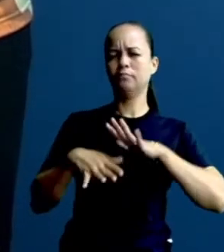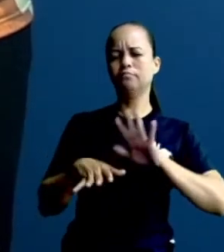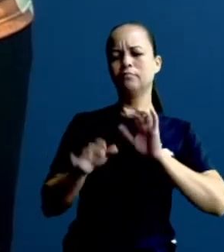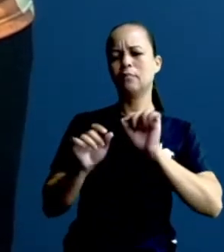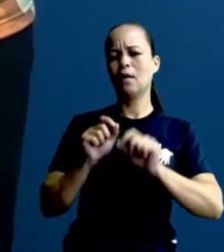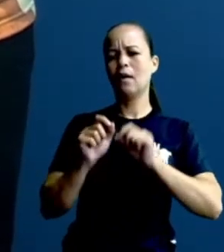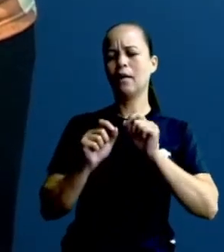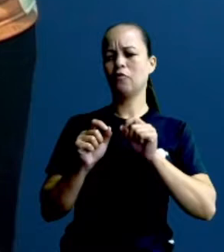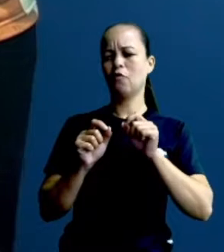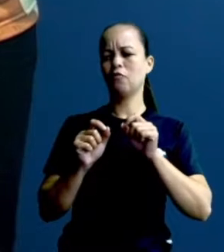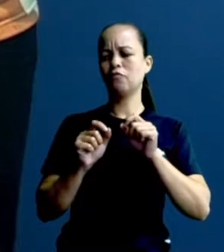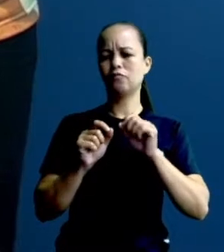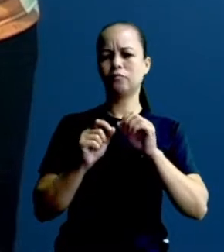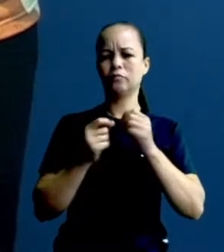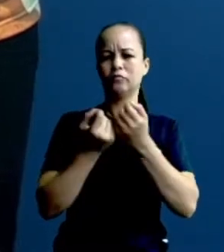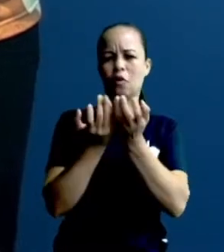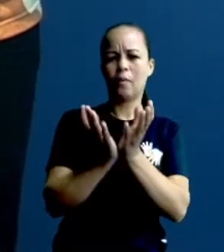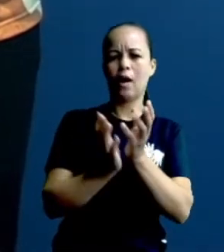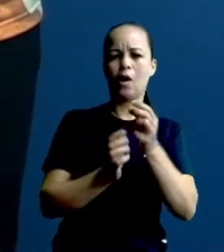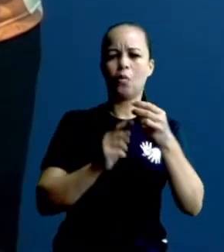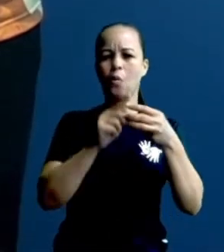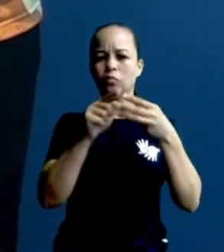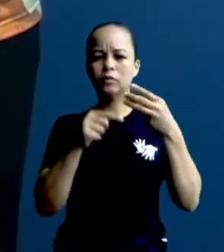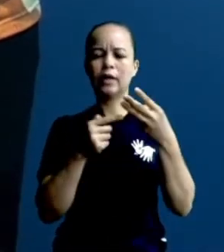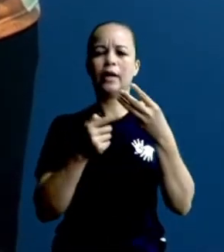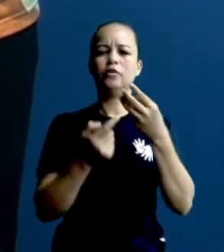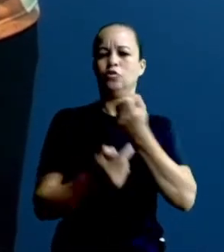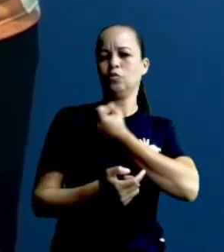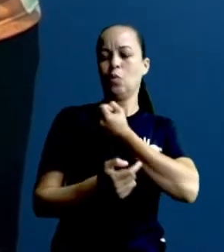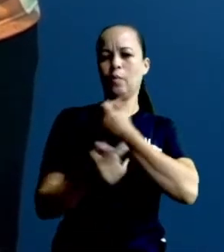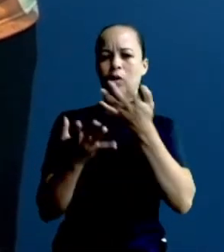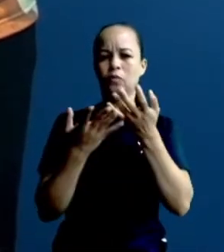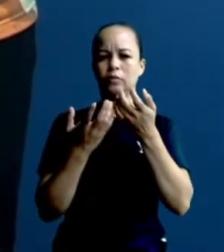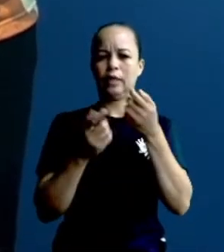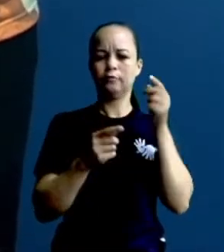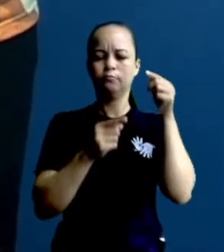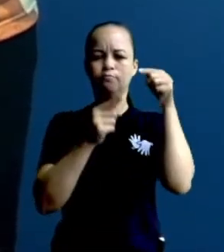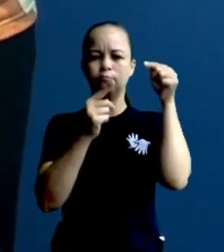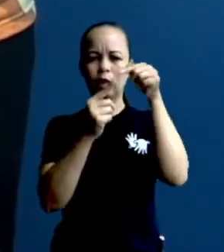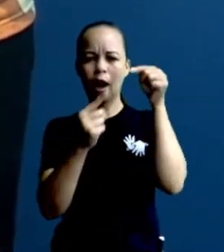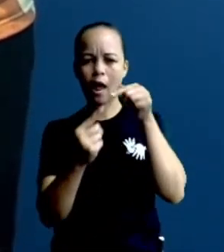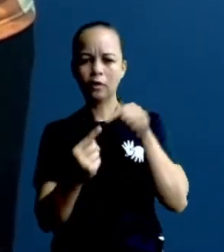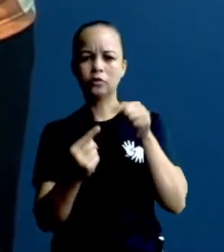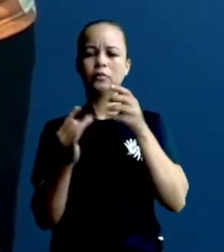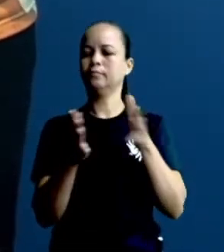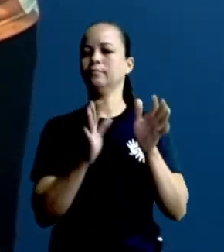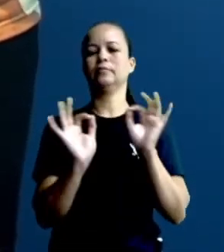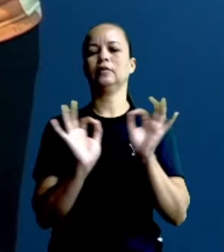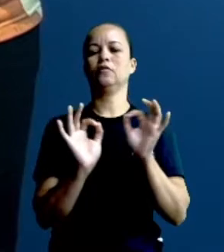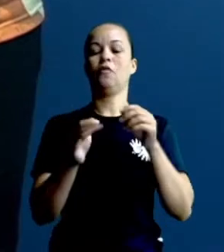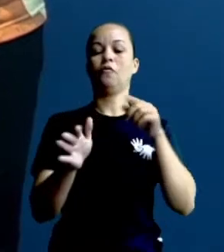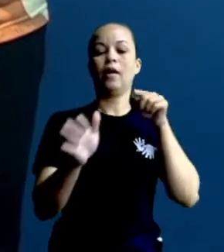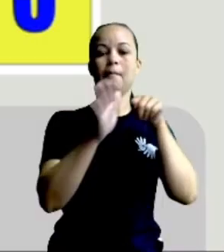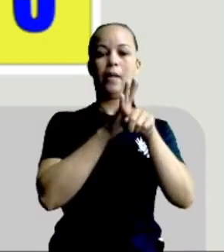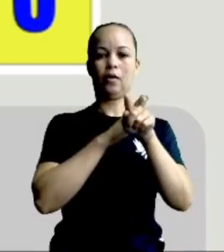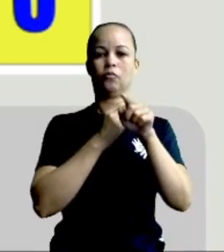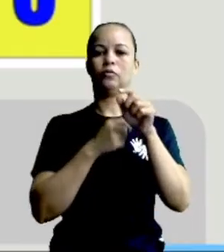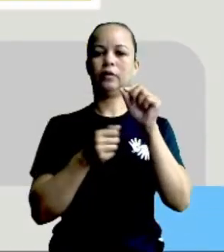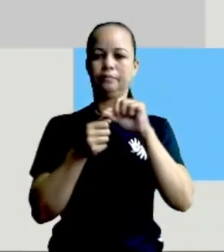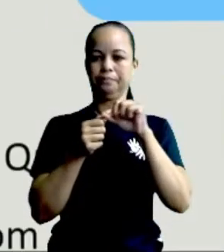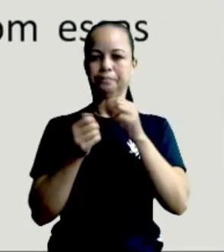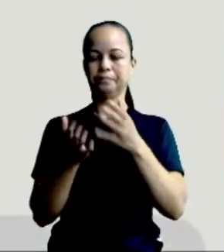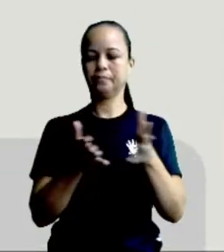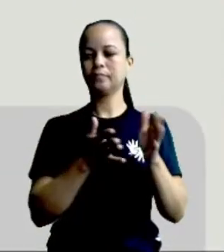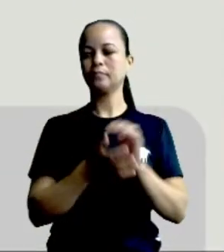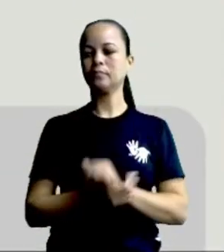com todos esses 3 algarismos sem um direcionamento, não. Vamos ver a perguntinha que ela faz? Vamos ver?